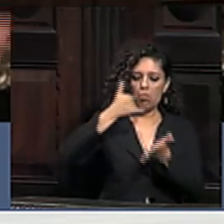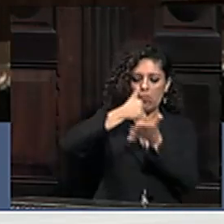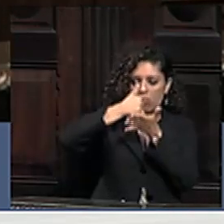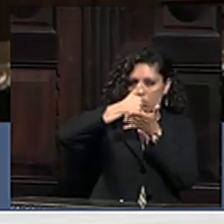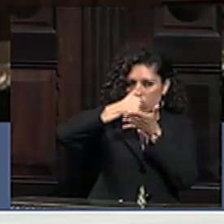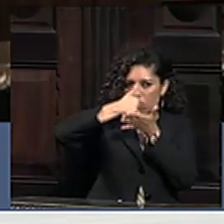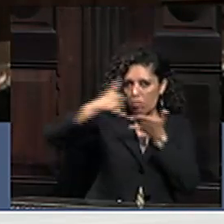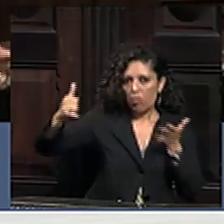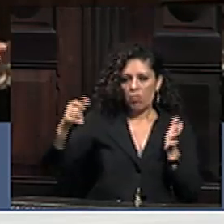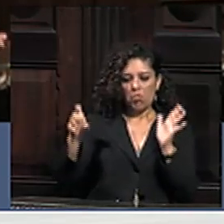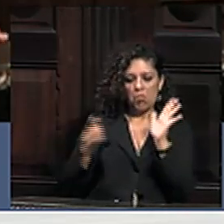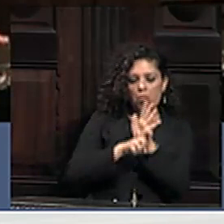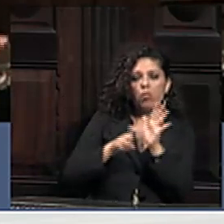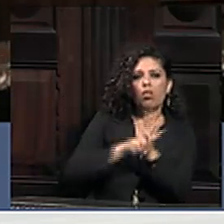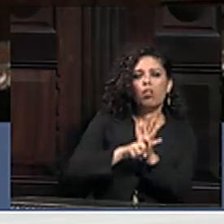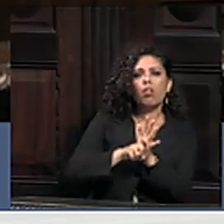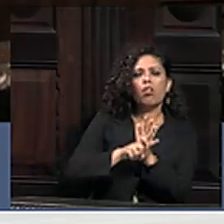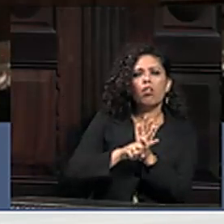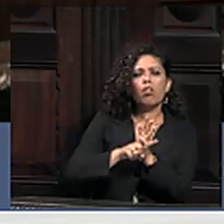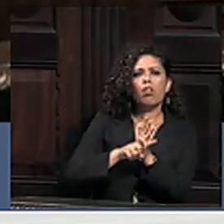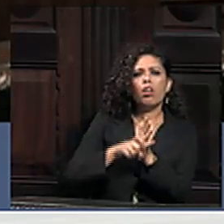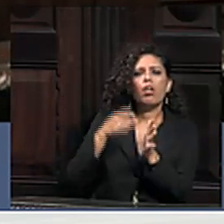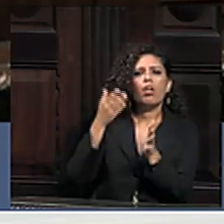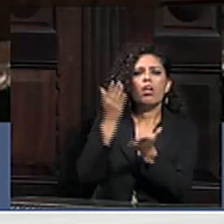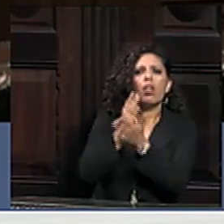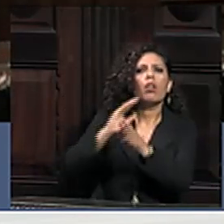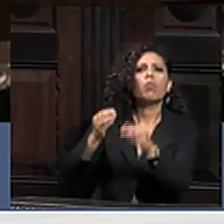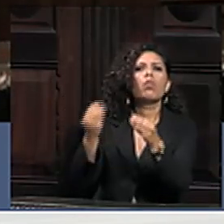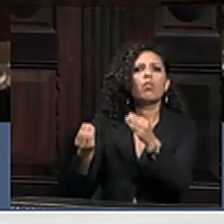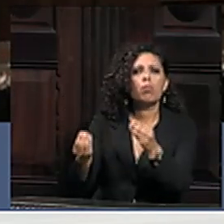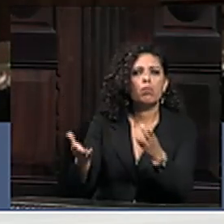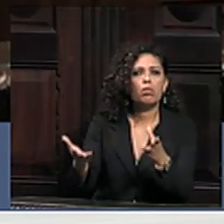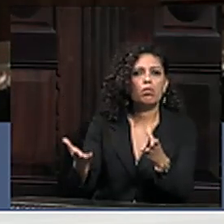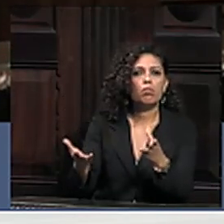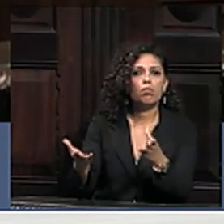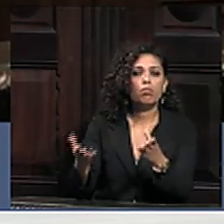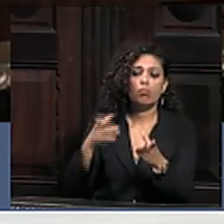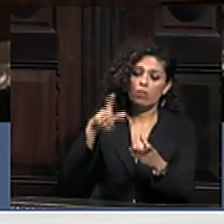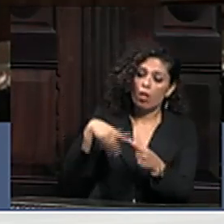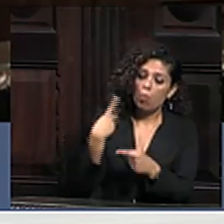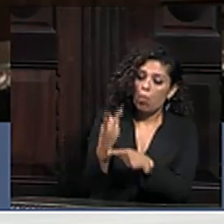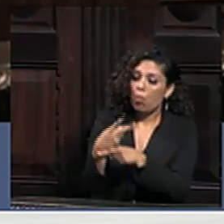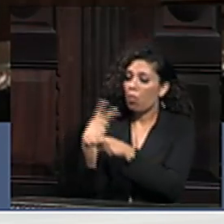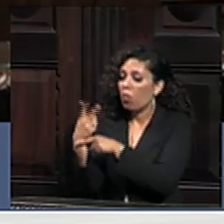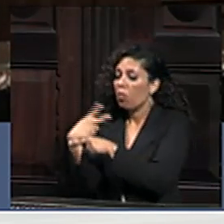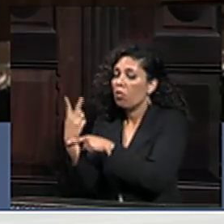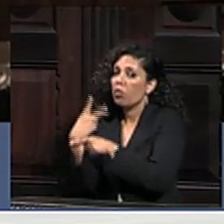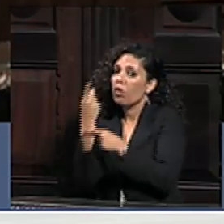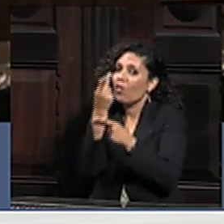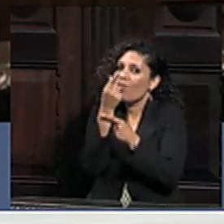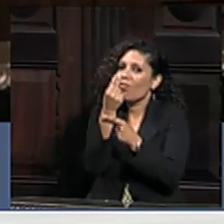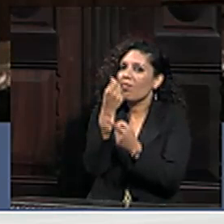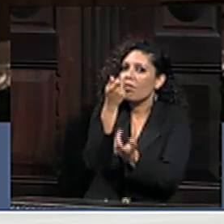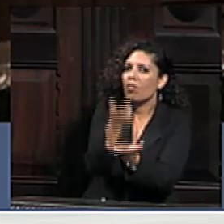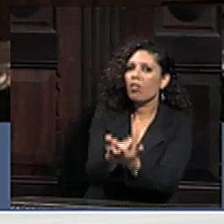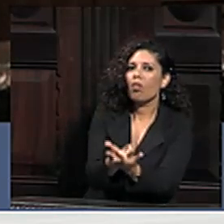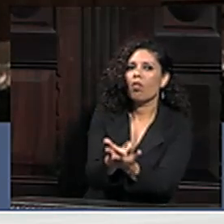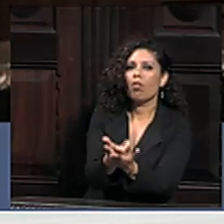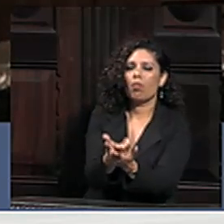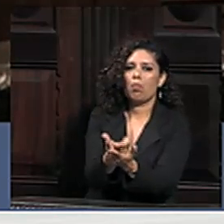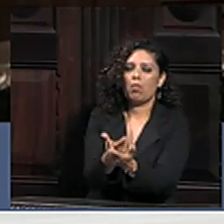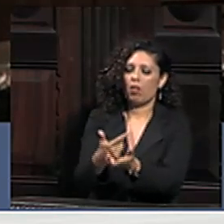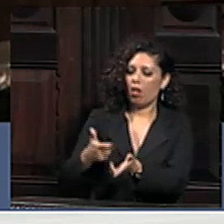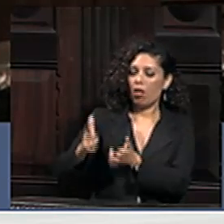principal, é seguir o dinheiro. Seguir o dinheiro que compra e vende arma, seguir o dinheiro